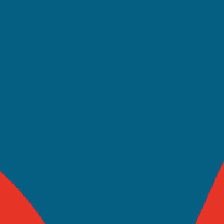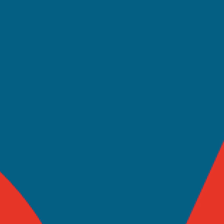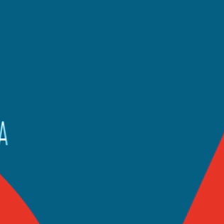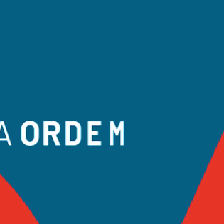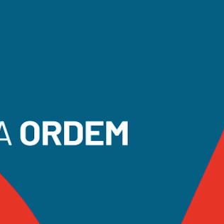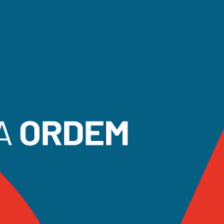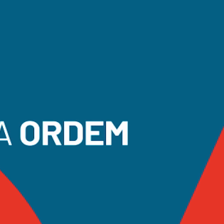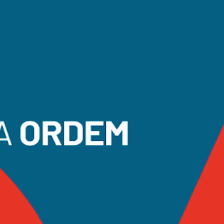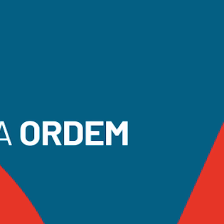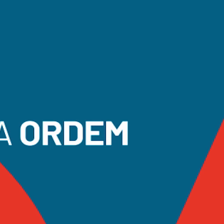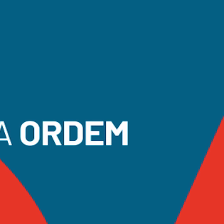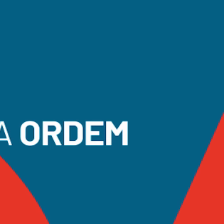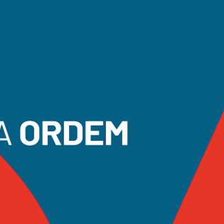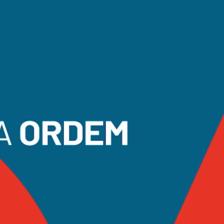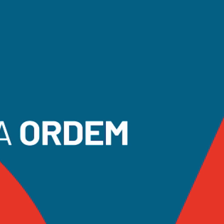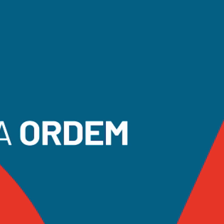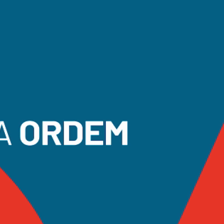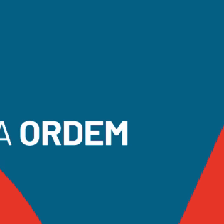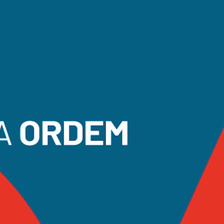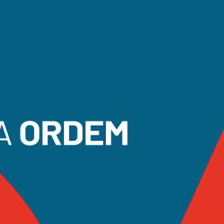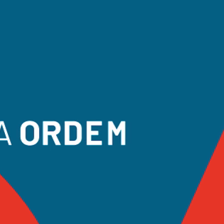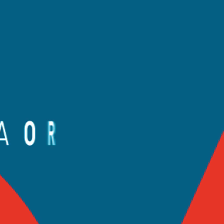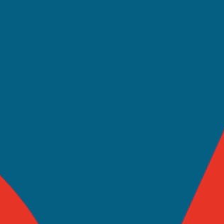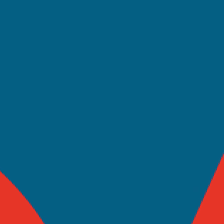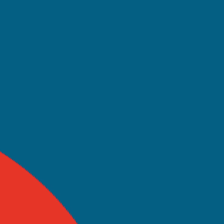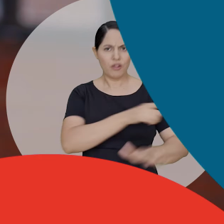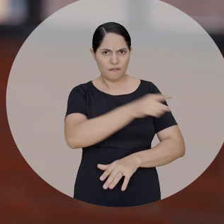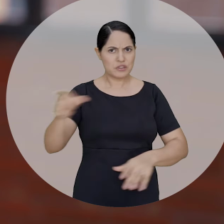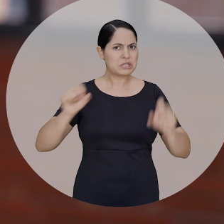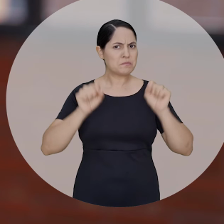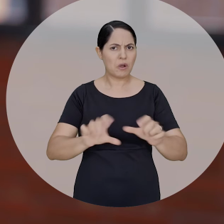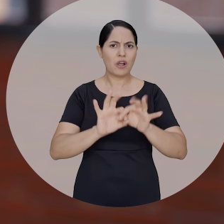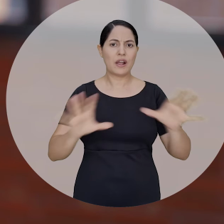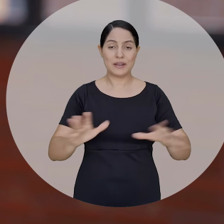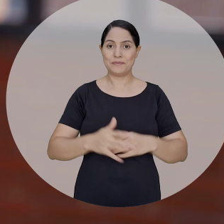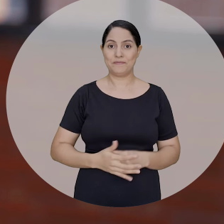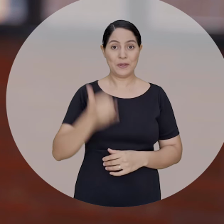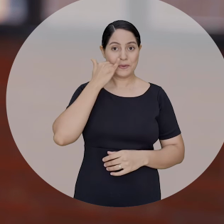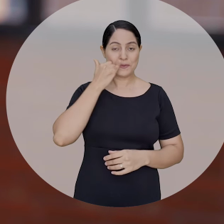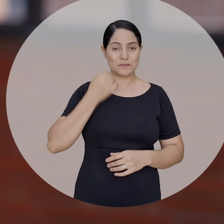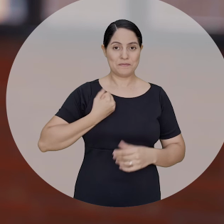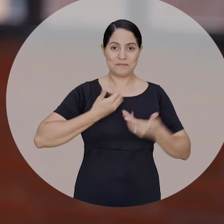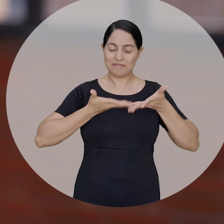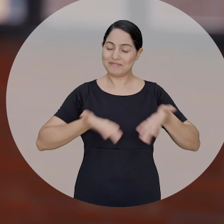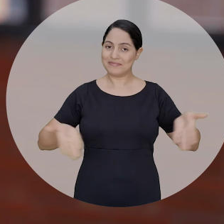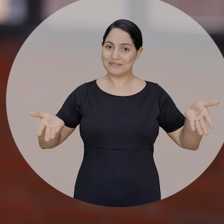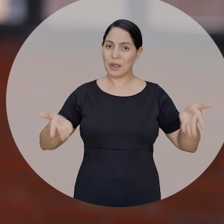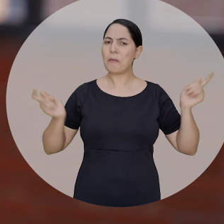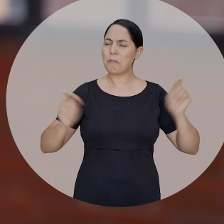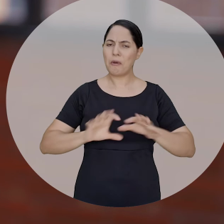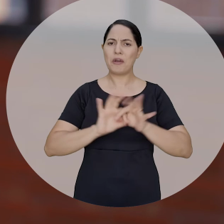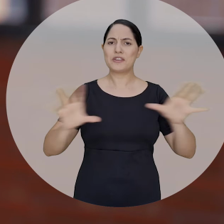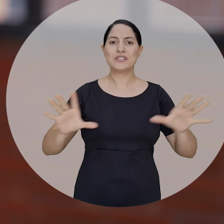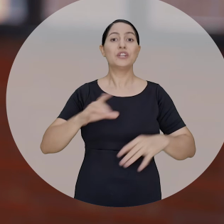O quadro Portas Abertas é o seu canal direto com a OAB Nacional. Através do número que aparece na tela, você pode mandar um vídeo com